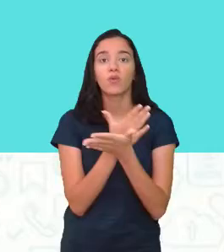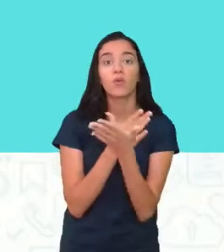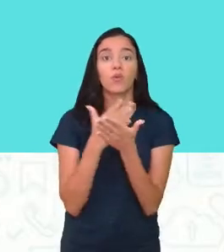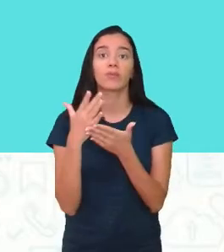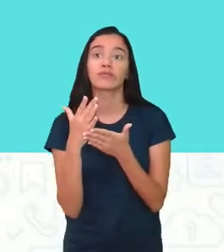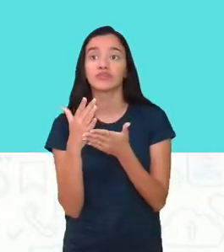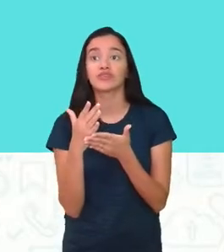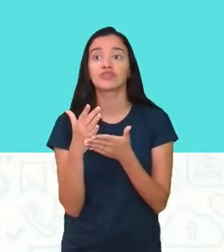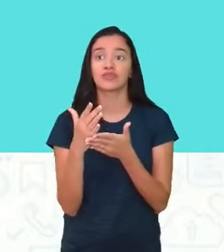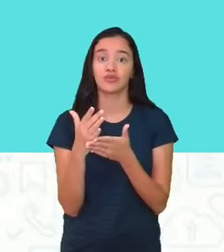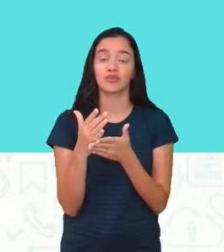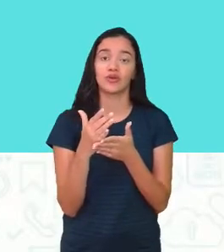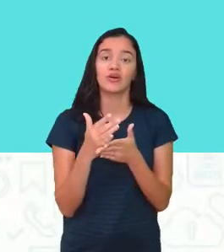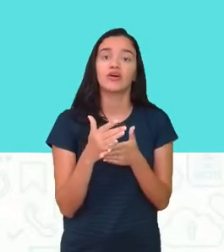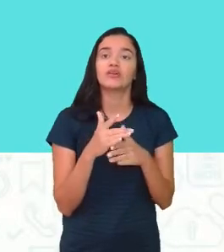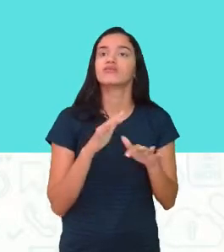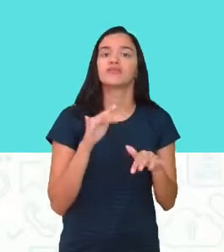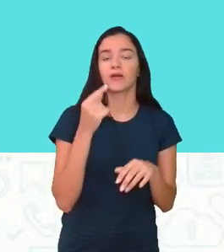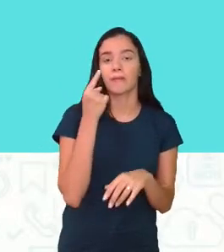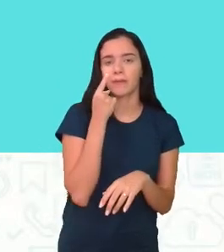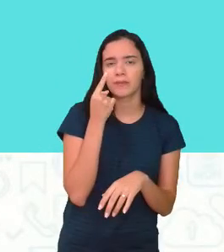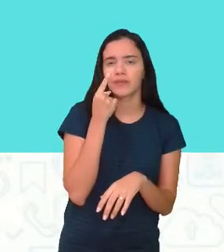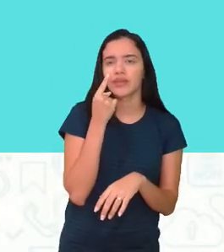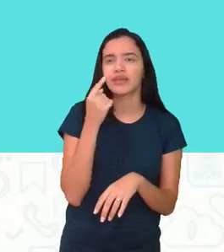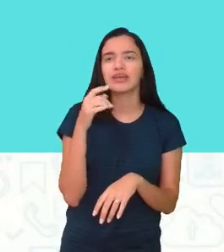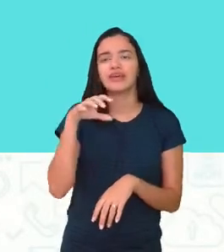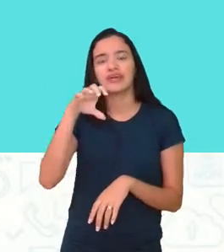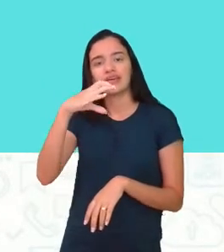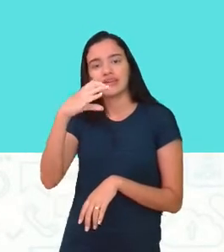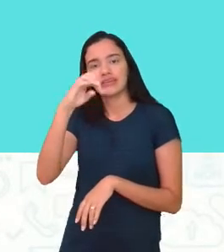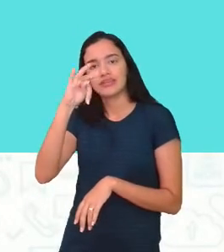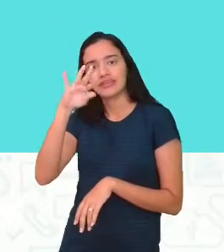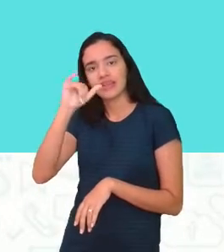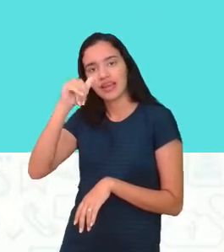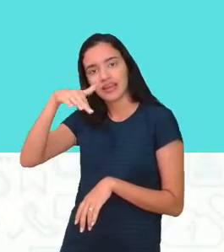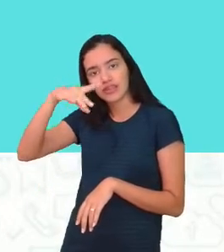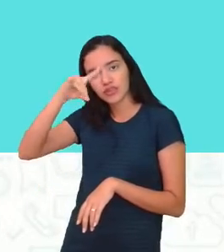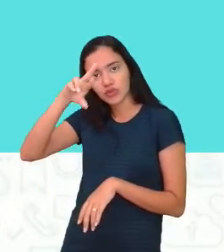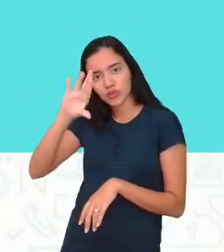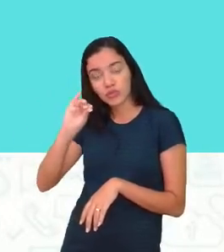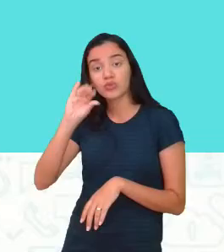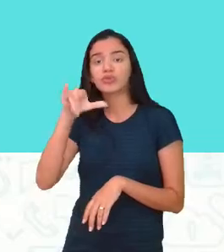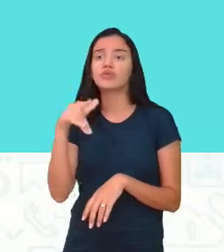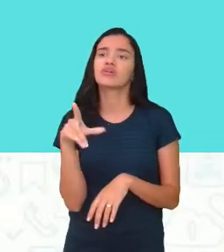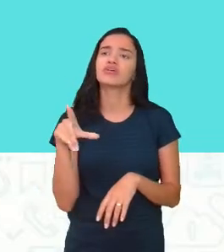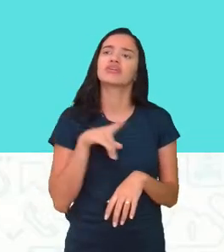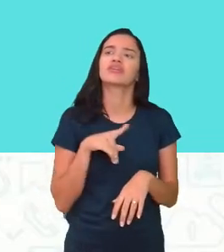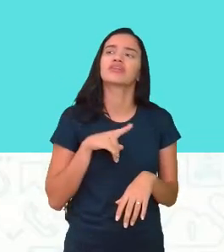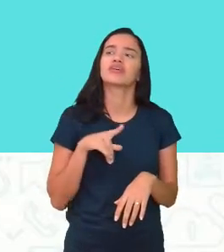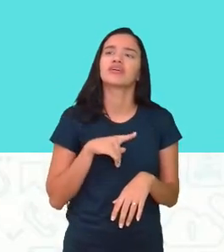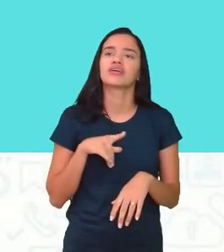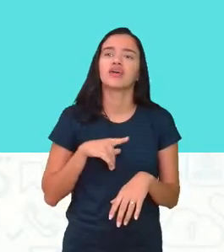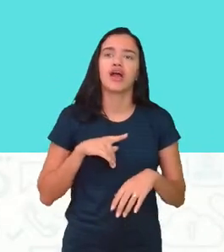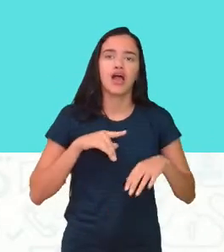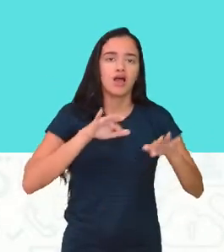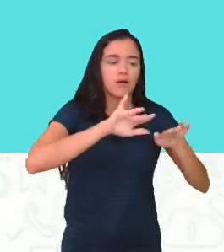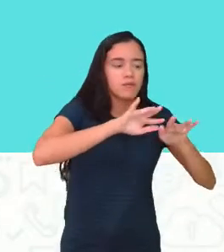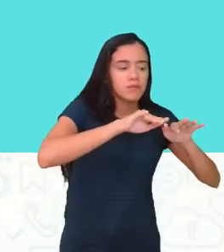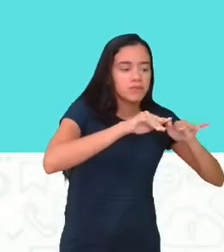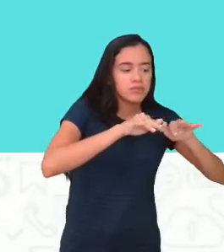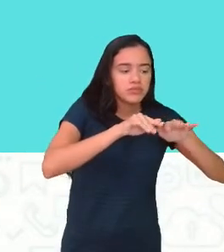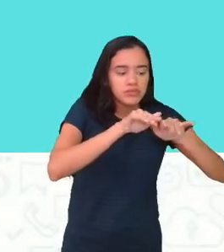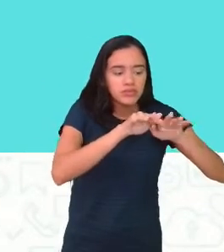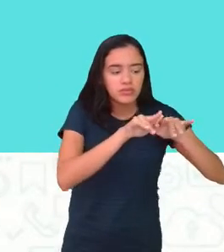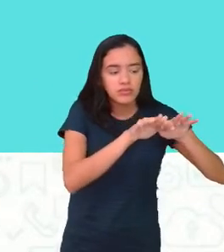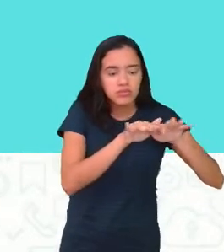com esses cilindros metálicos, né? Eles têm umas arestinhas E tem umas hastes que vai passando enquanto